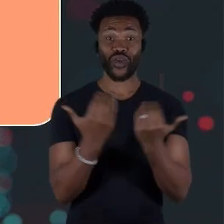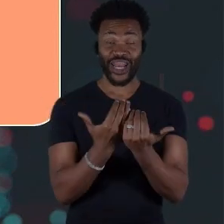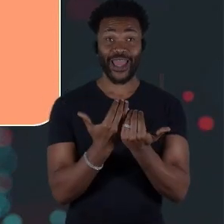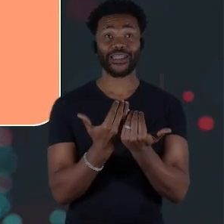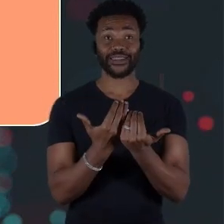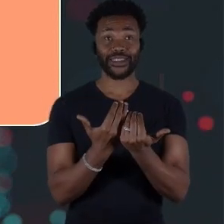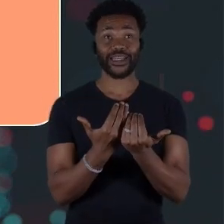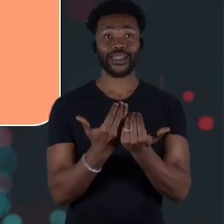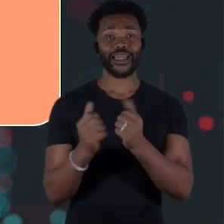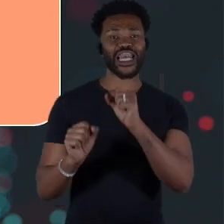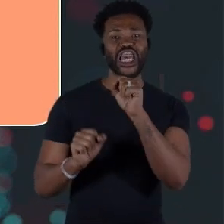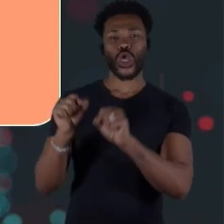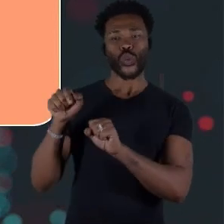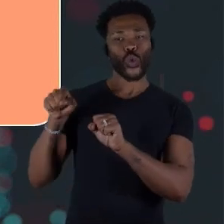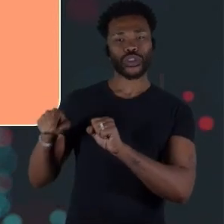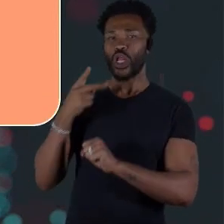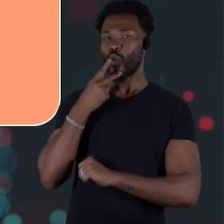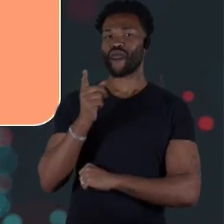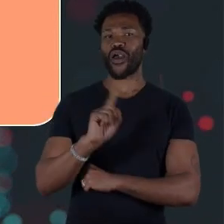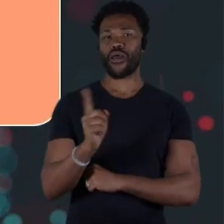em onde a indústria não fala.